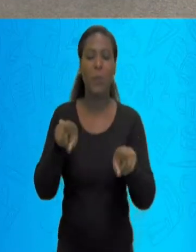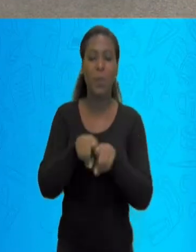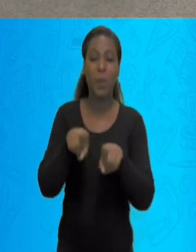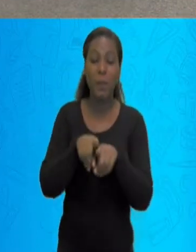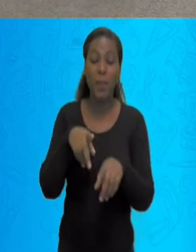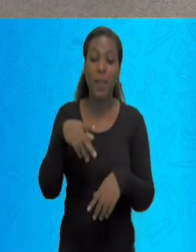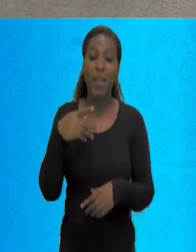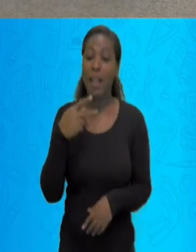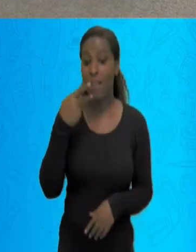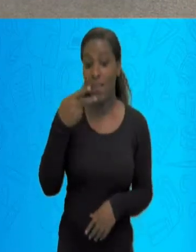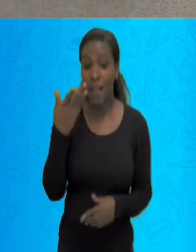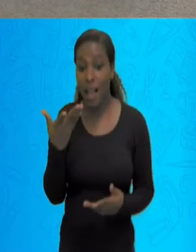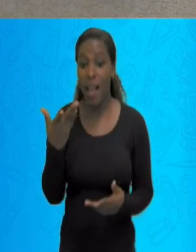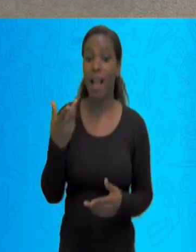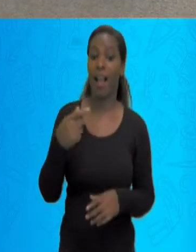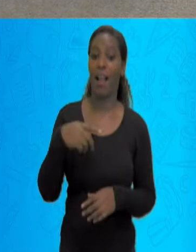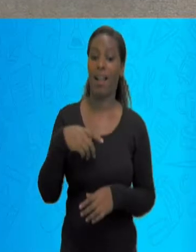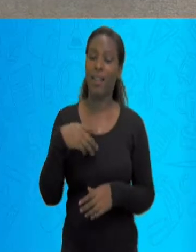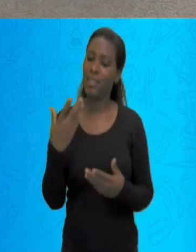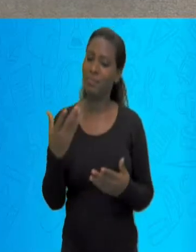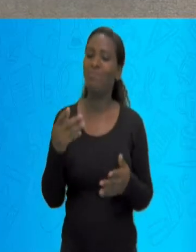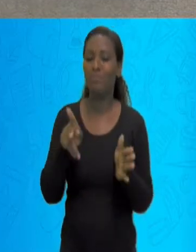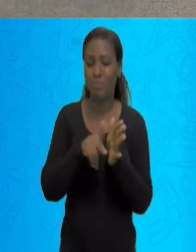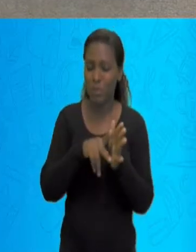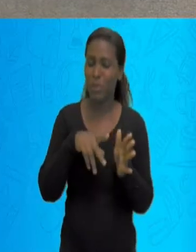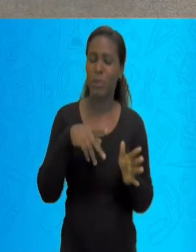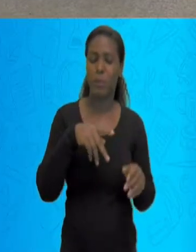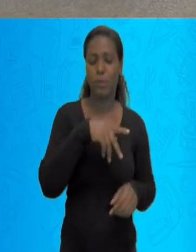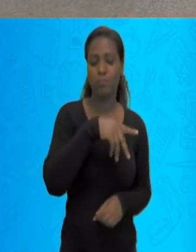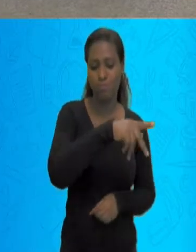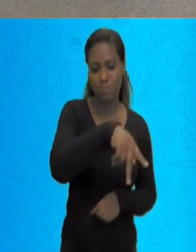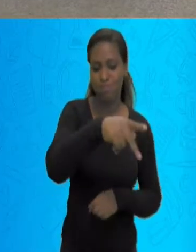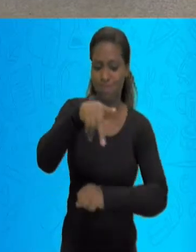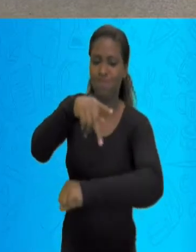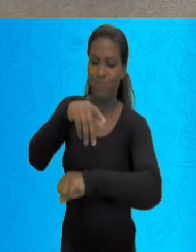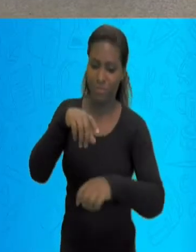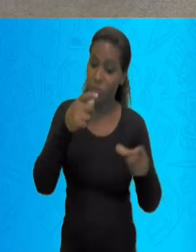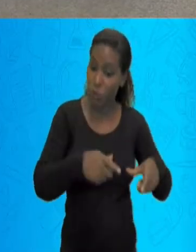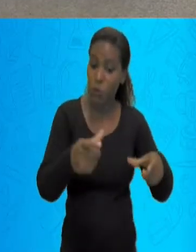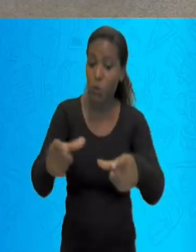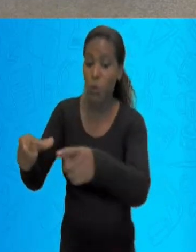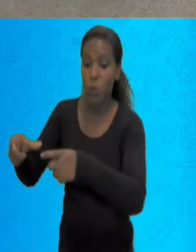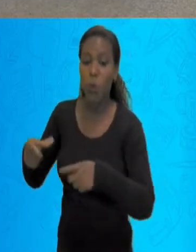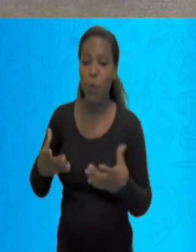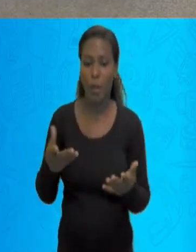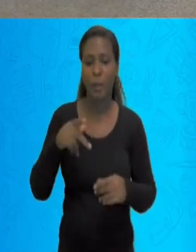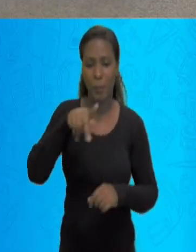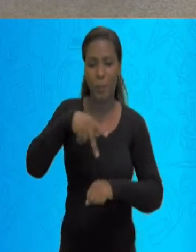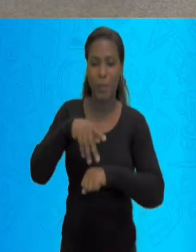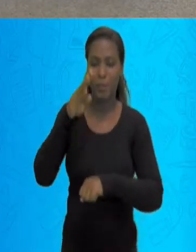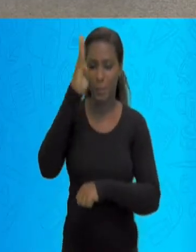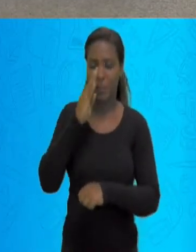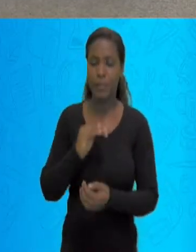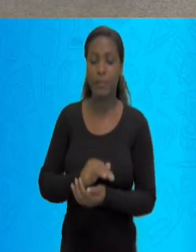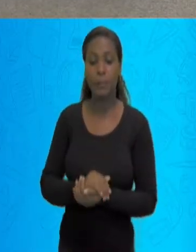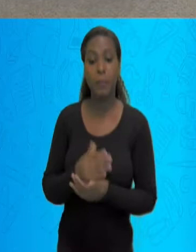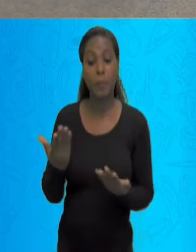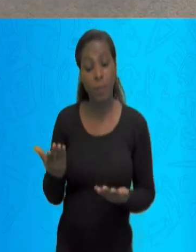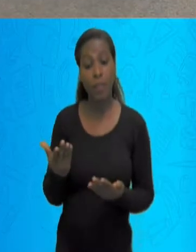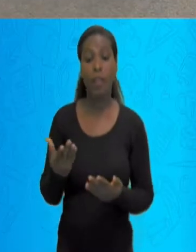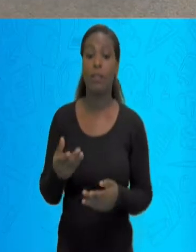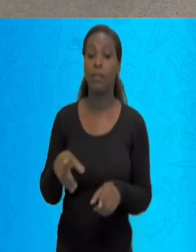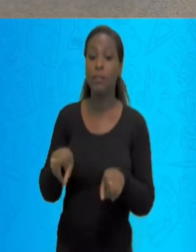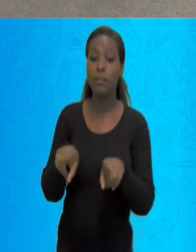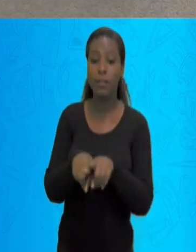cada parte do Brasil tem a sua individualidade. Muitos de vocês provavelmente já ouviram falar